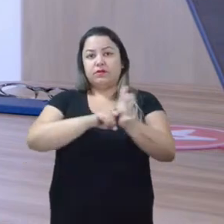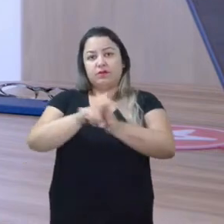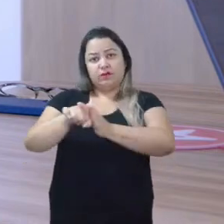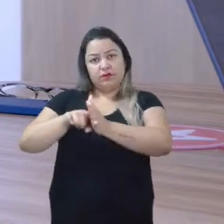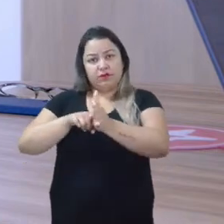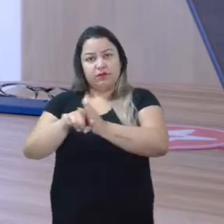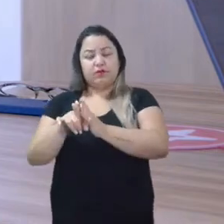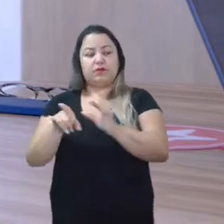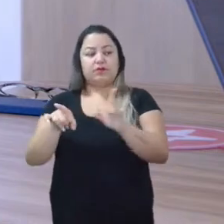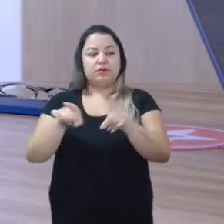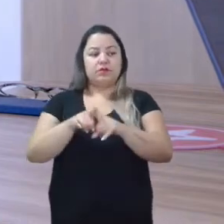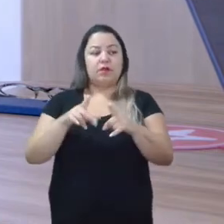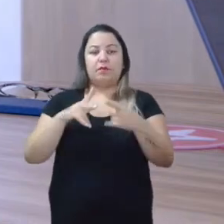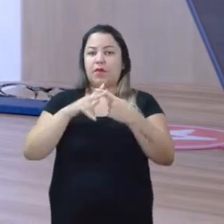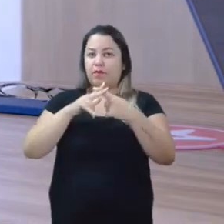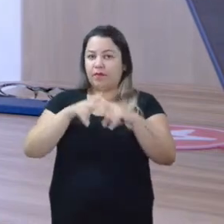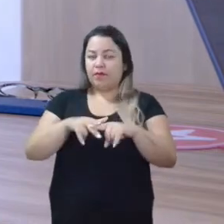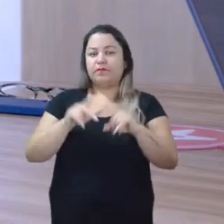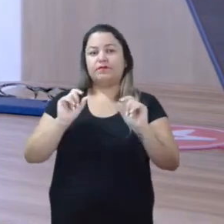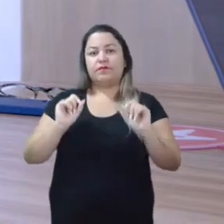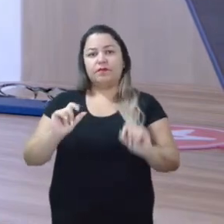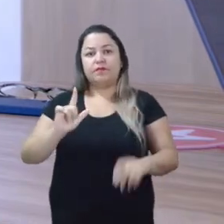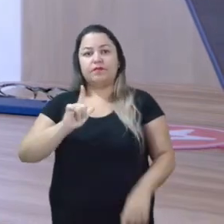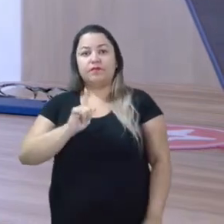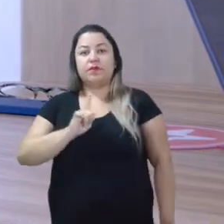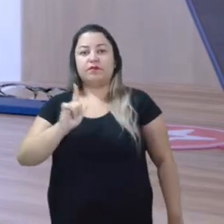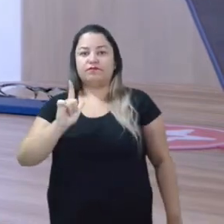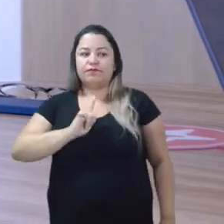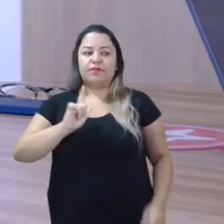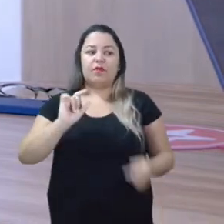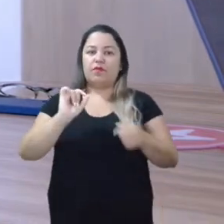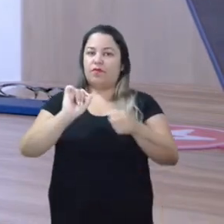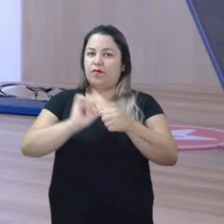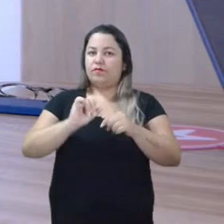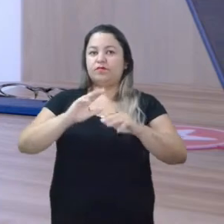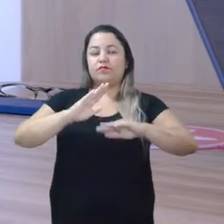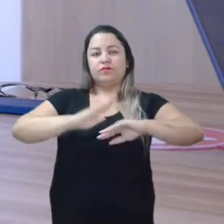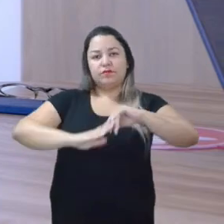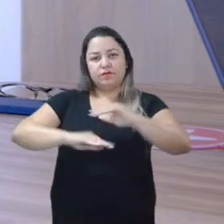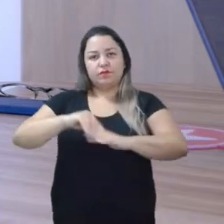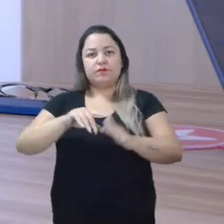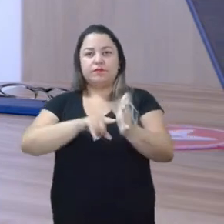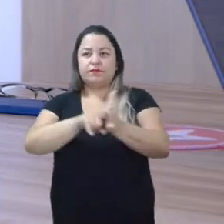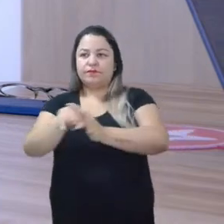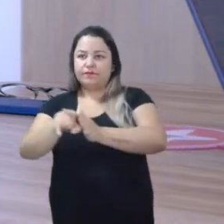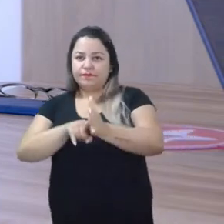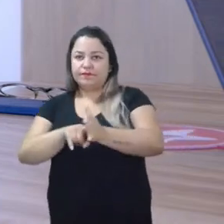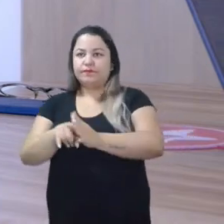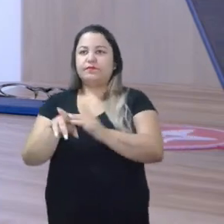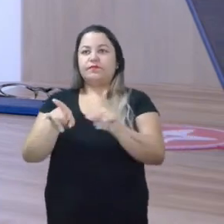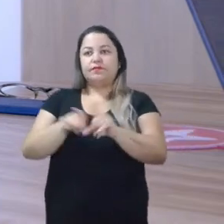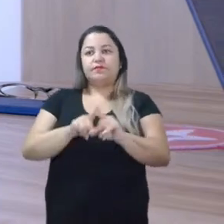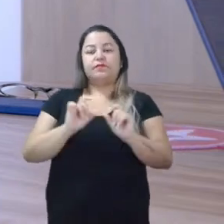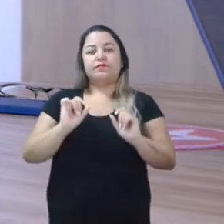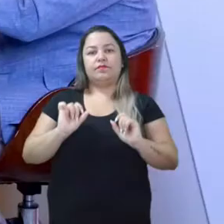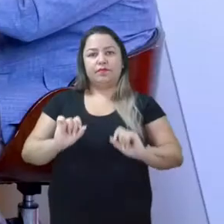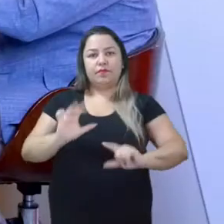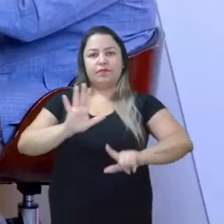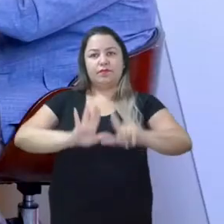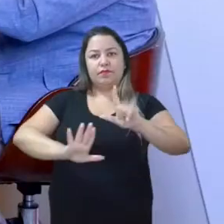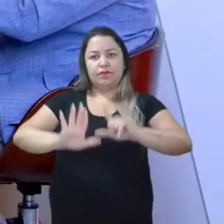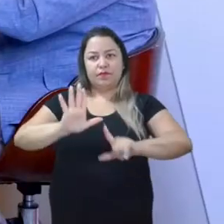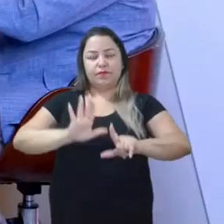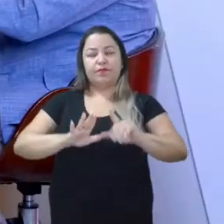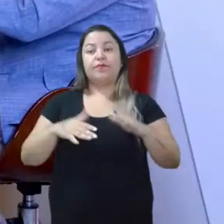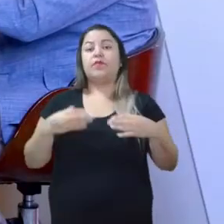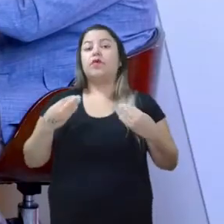julgamento, se deve ser feito pelas plataformas uma fiscalização em razão da responsabilidade das plataformas pelo conteúdo. O como